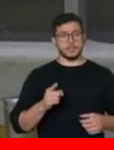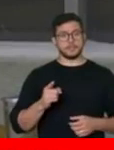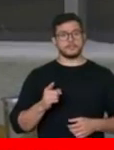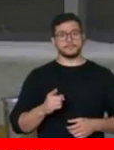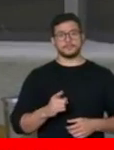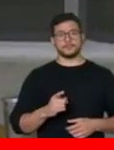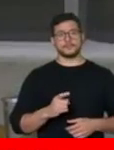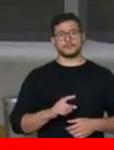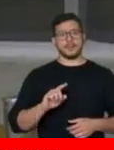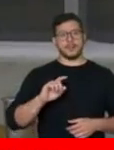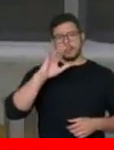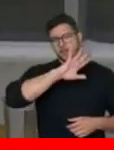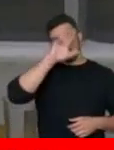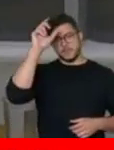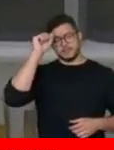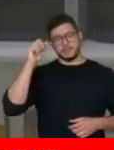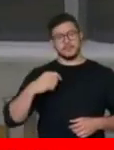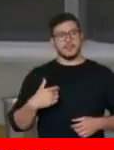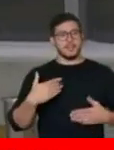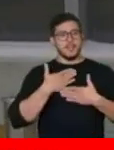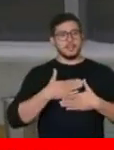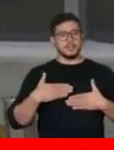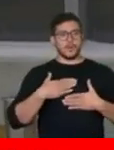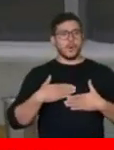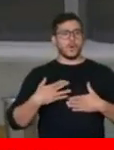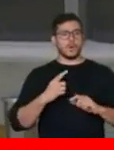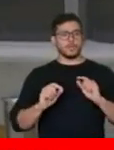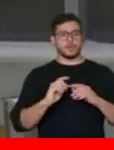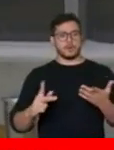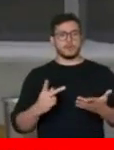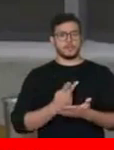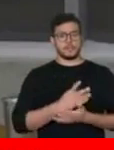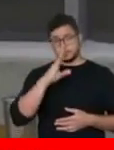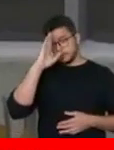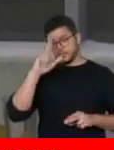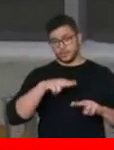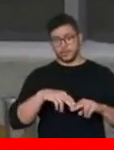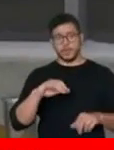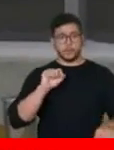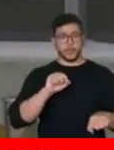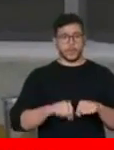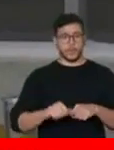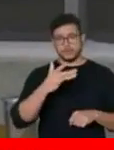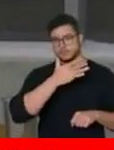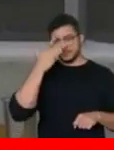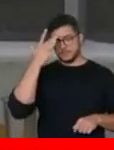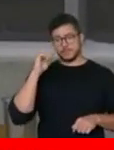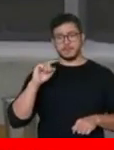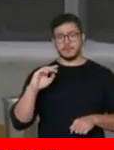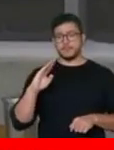sorrir, debochar, até da morte de dois ambientalistas tão importantes. Ele pisa nos índios. Esse é o